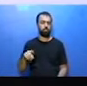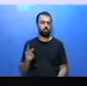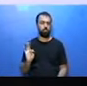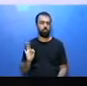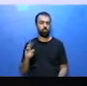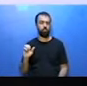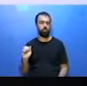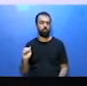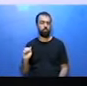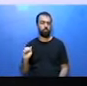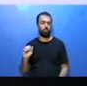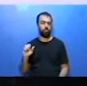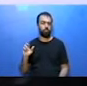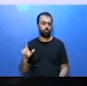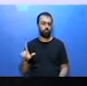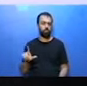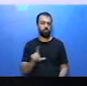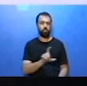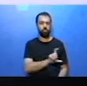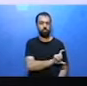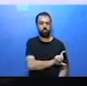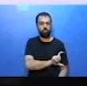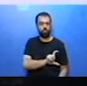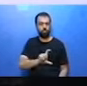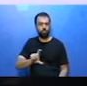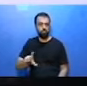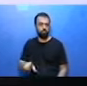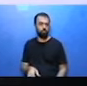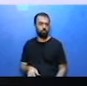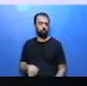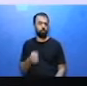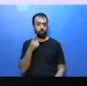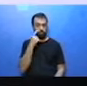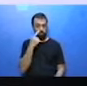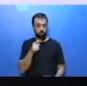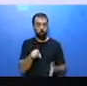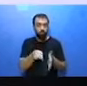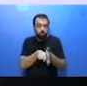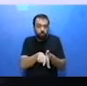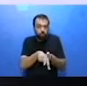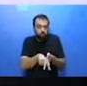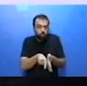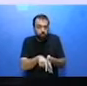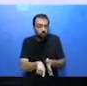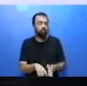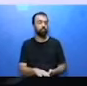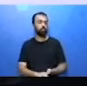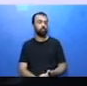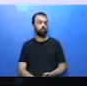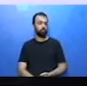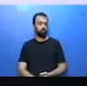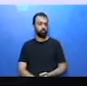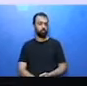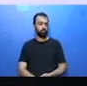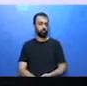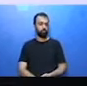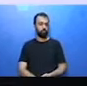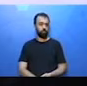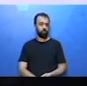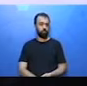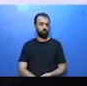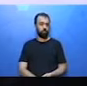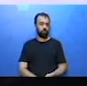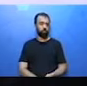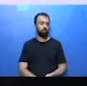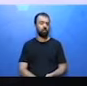em pé tá aqui nós vamos começar analisar cada tópico desse vamos fazer vamos